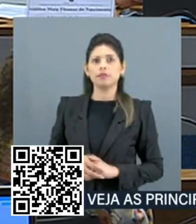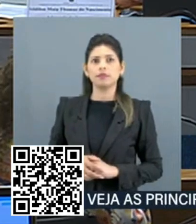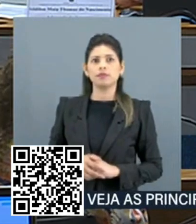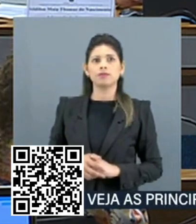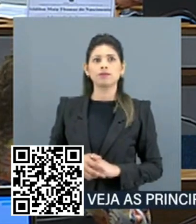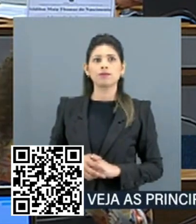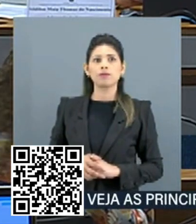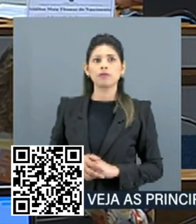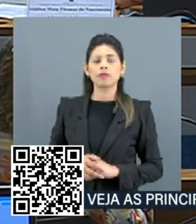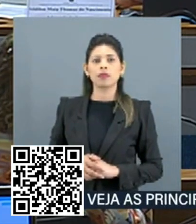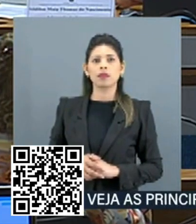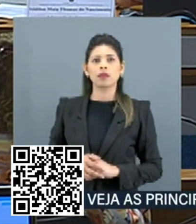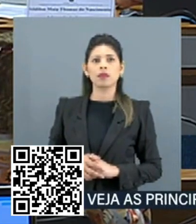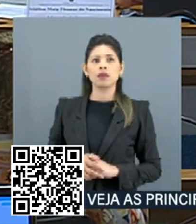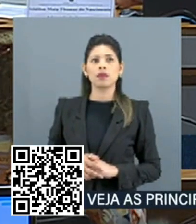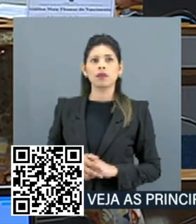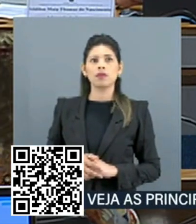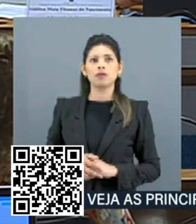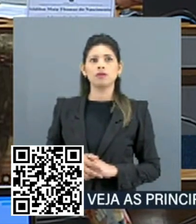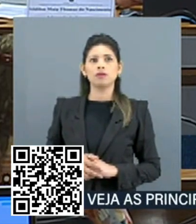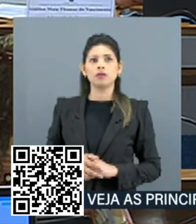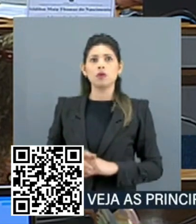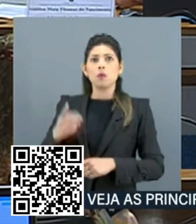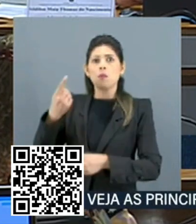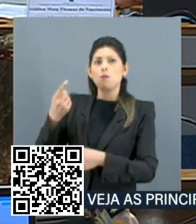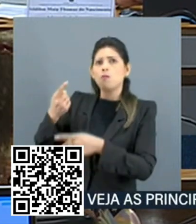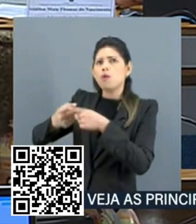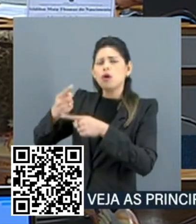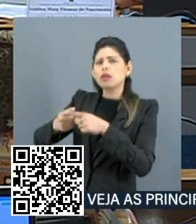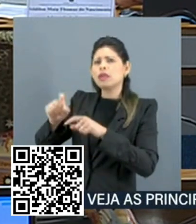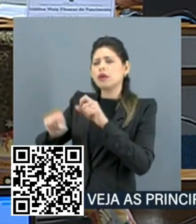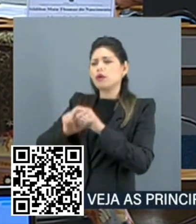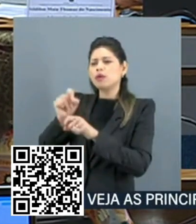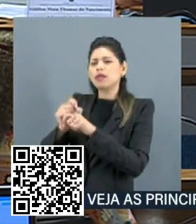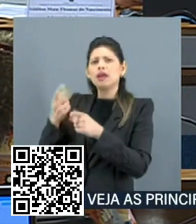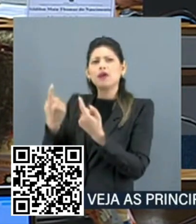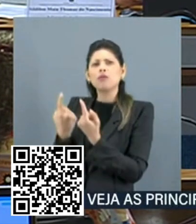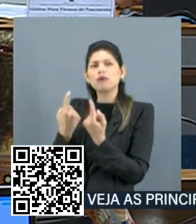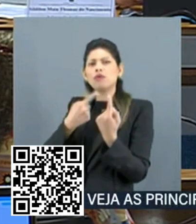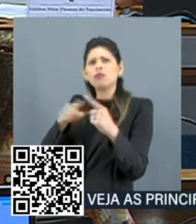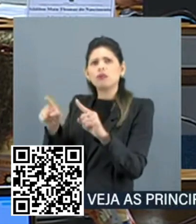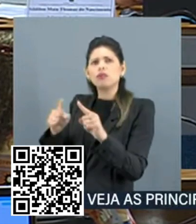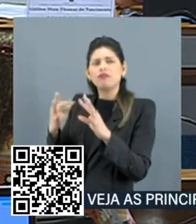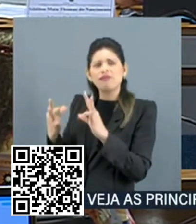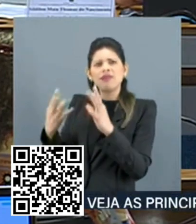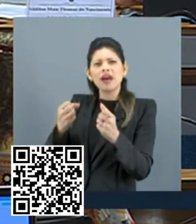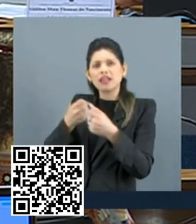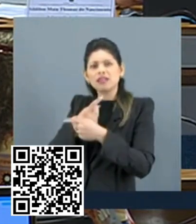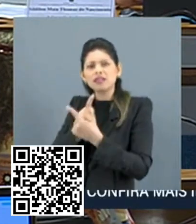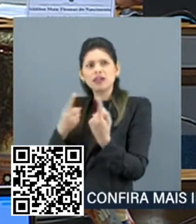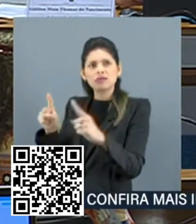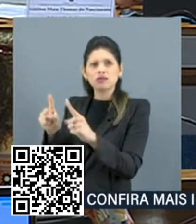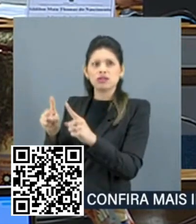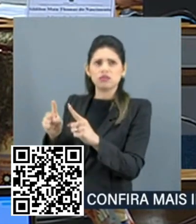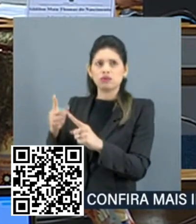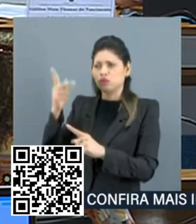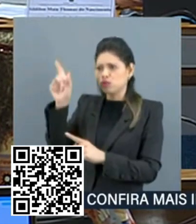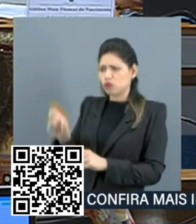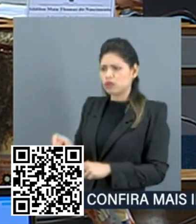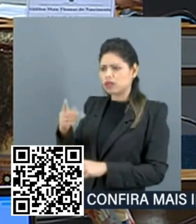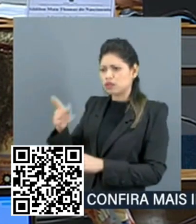contra o senhor precisamente sobre fake news, sobre notícias falsas? Com todo respeito,